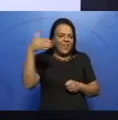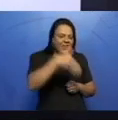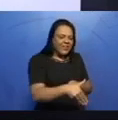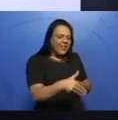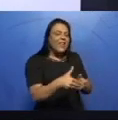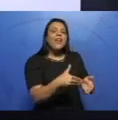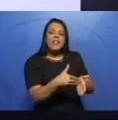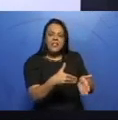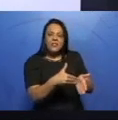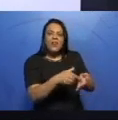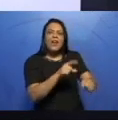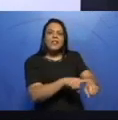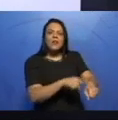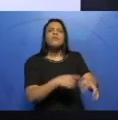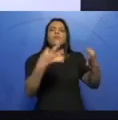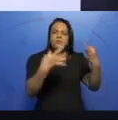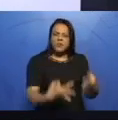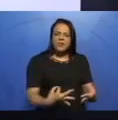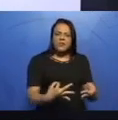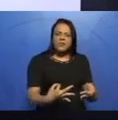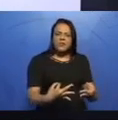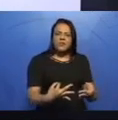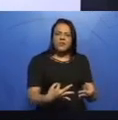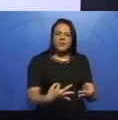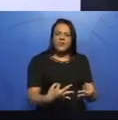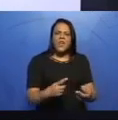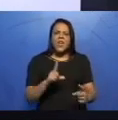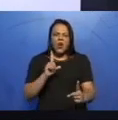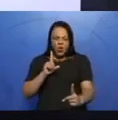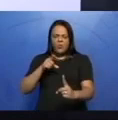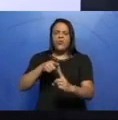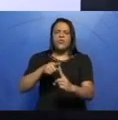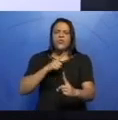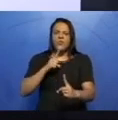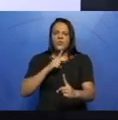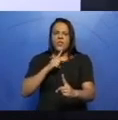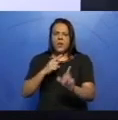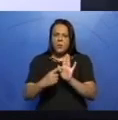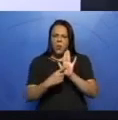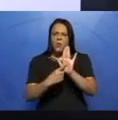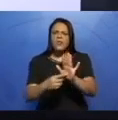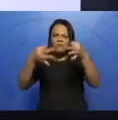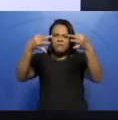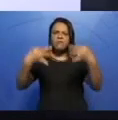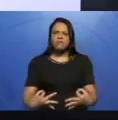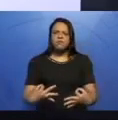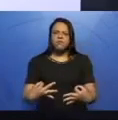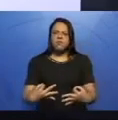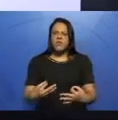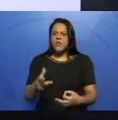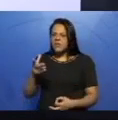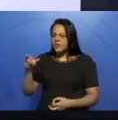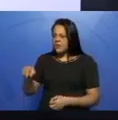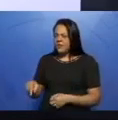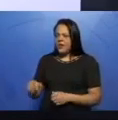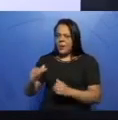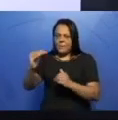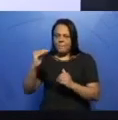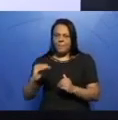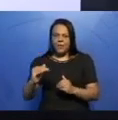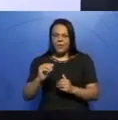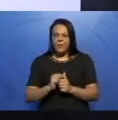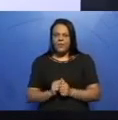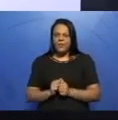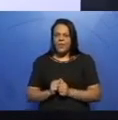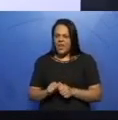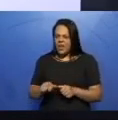explícito, claro. Certeza. A intenção ali é mostrar essa certeza. Por acaso, vocês já